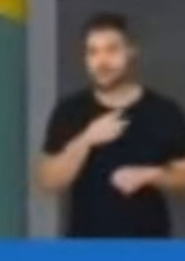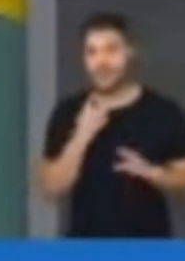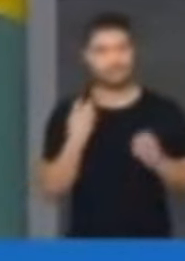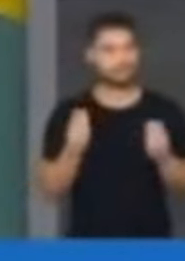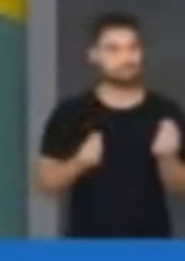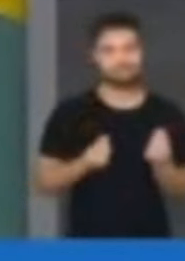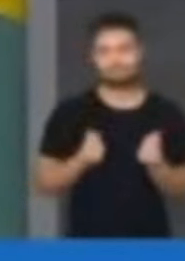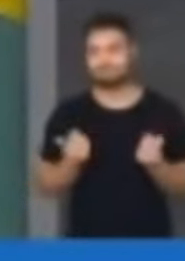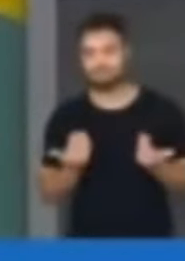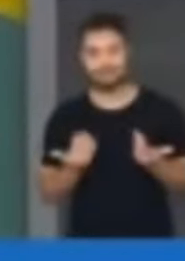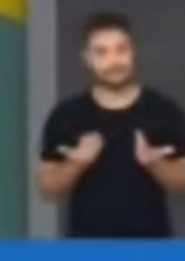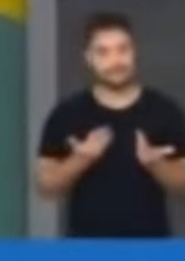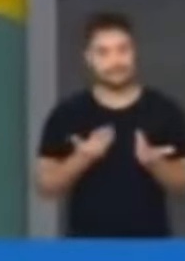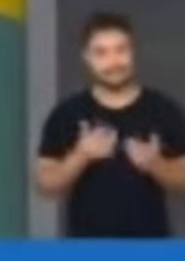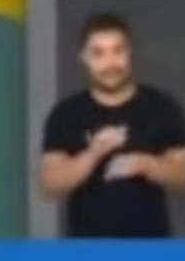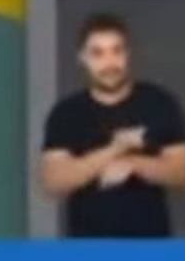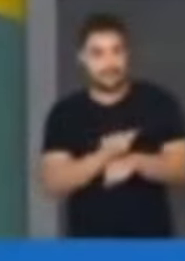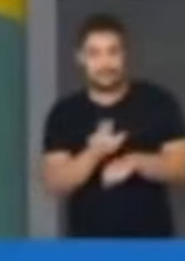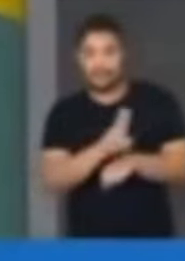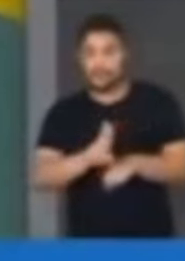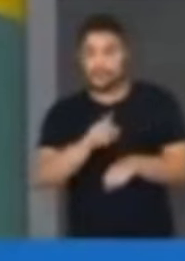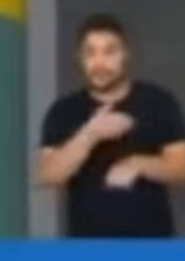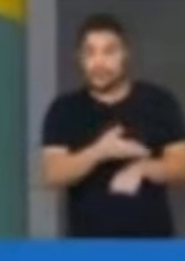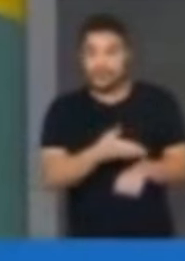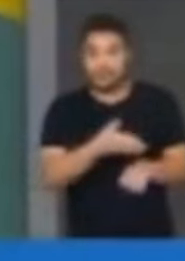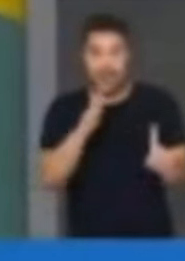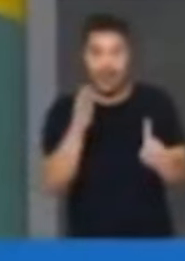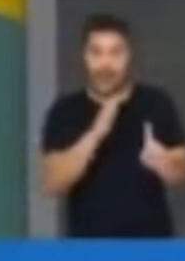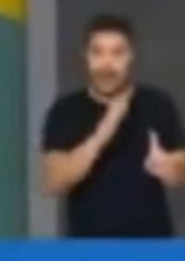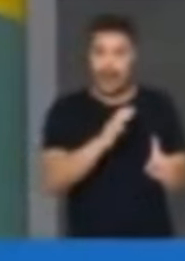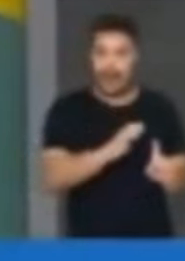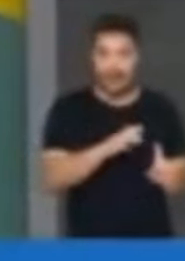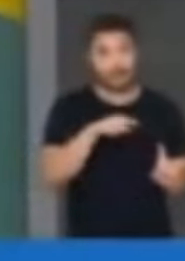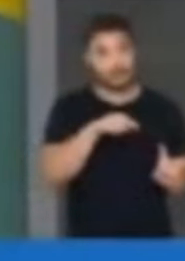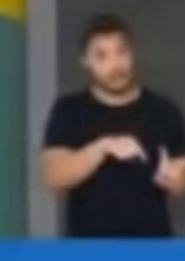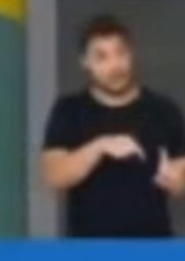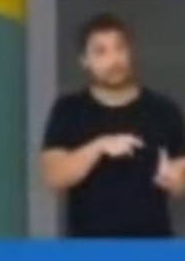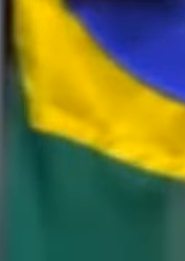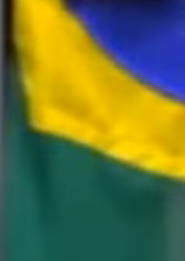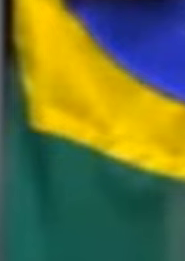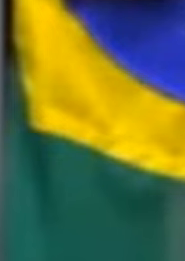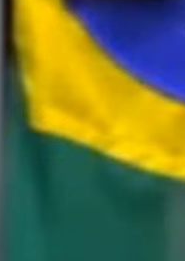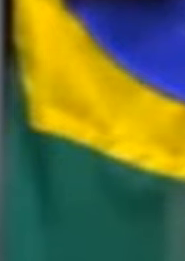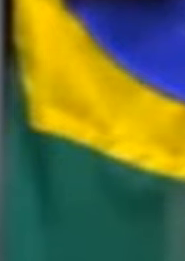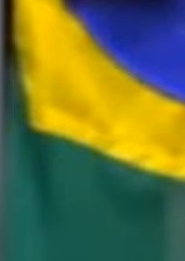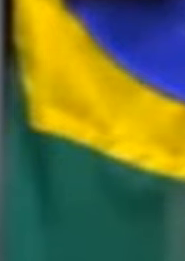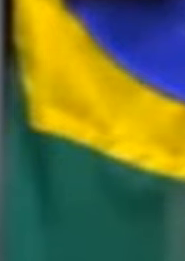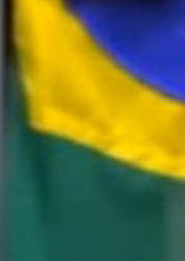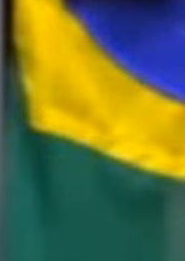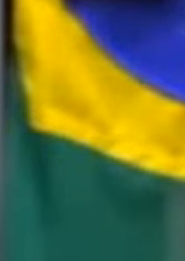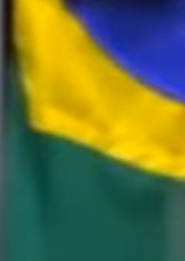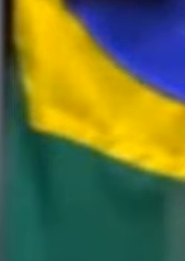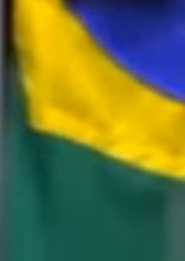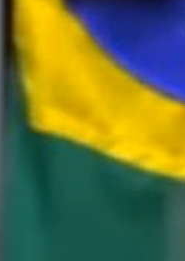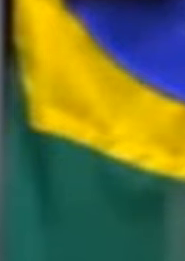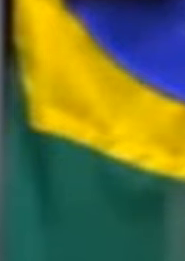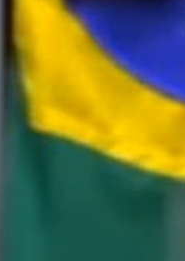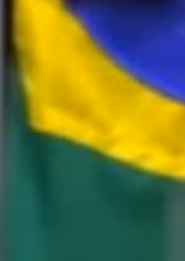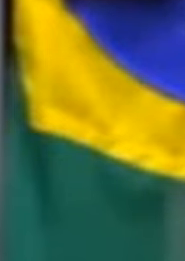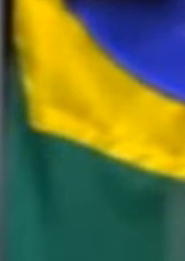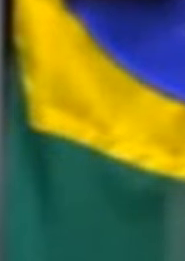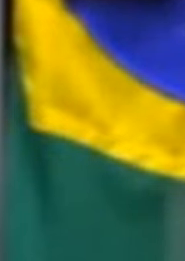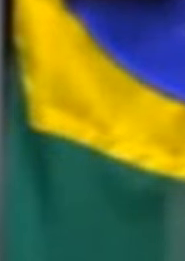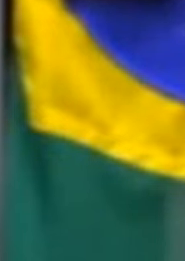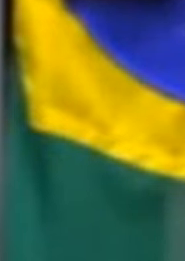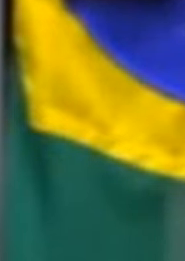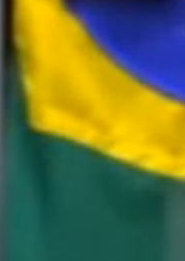tem que ficar fazendo esse tipo de coisa. Essa tortura psicológica. A conta só vai aumentando. A conta só vai